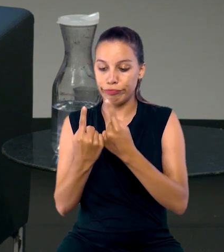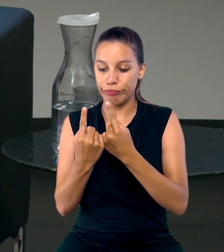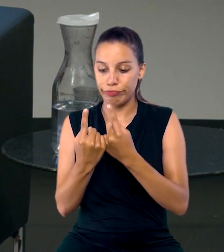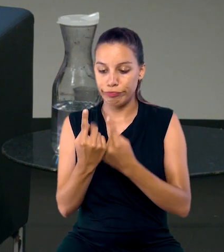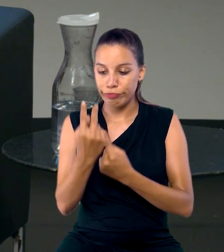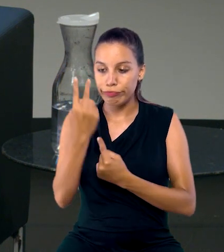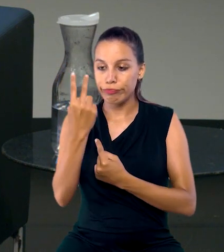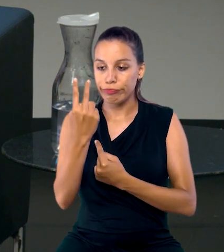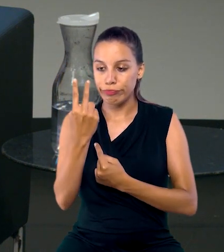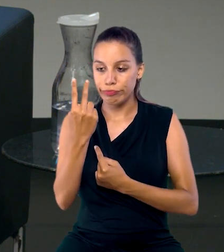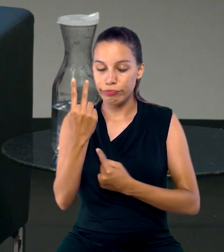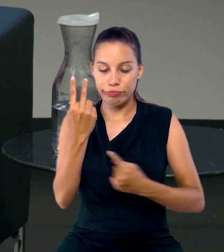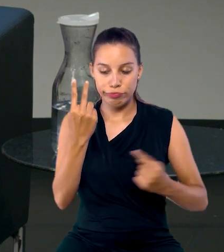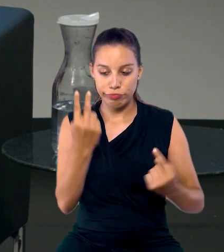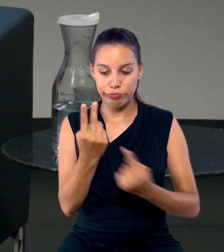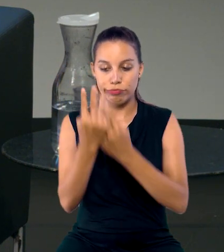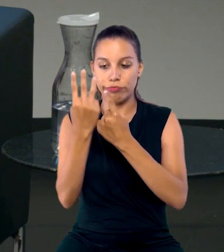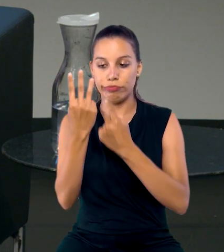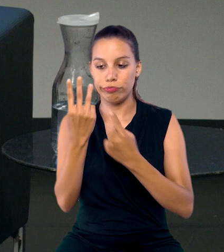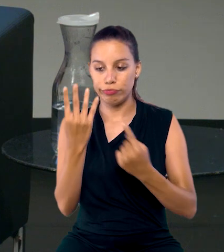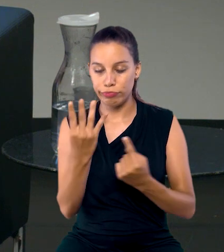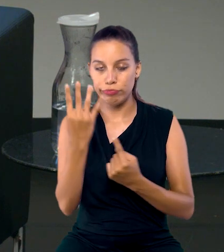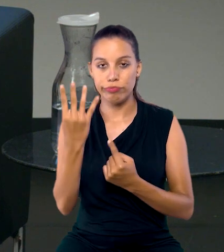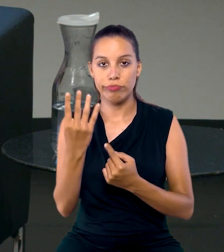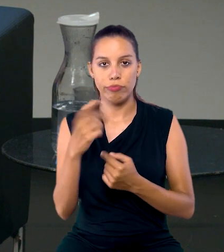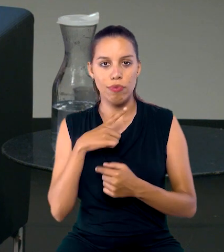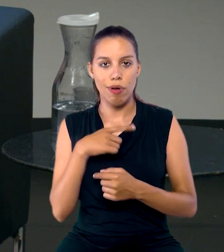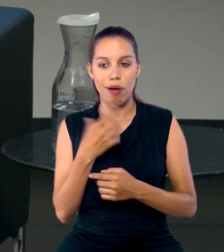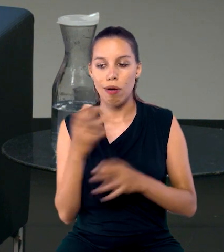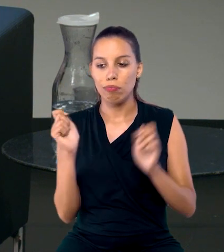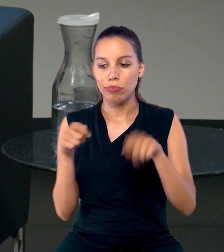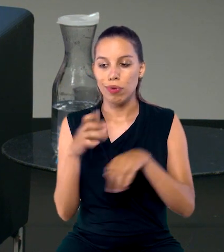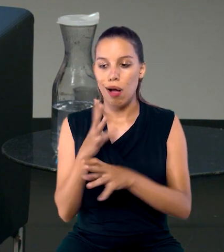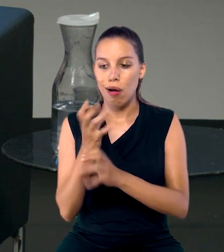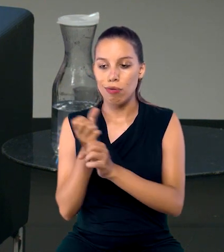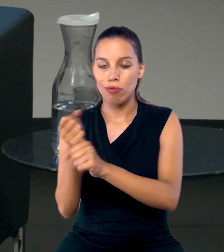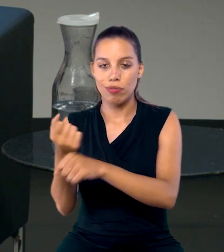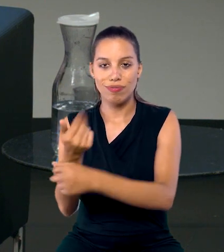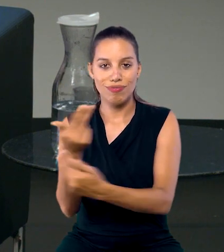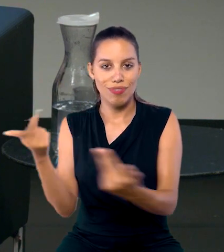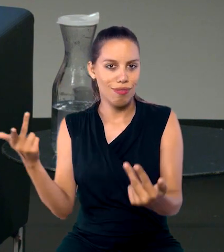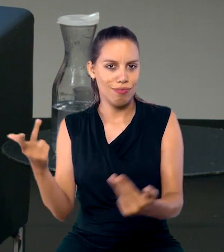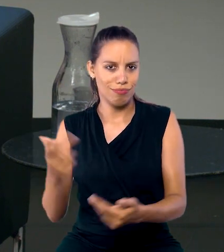mais, para contar. De várias maneiras.